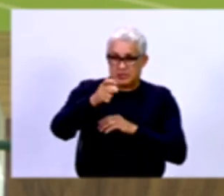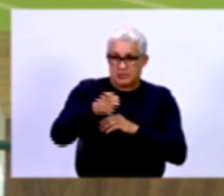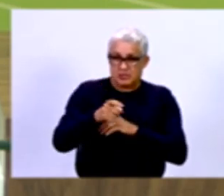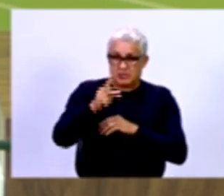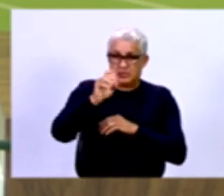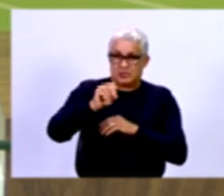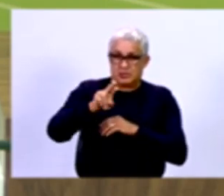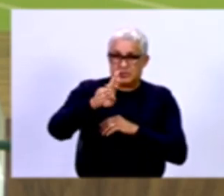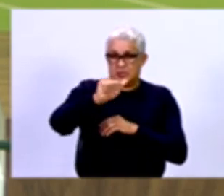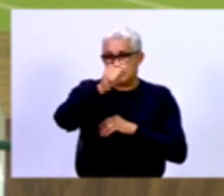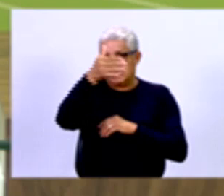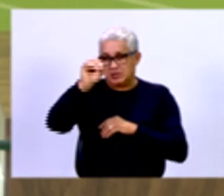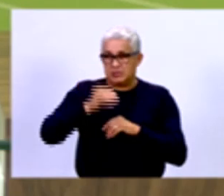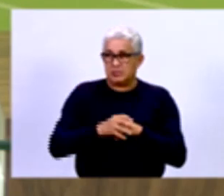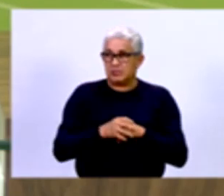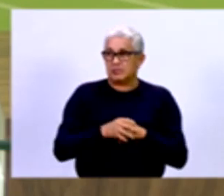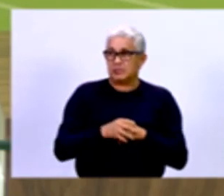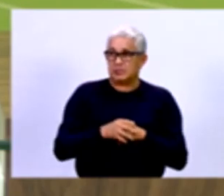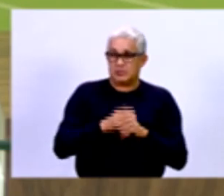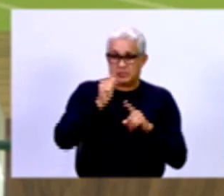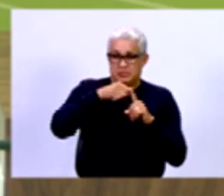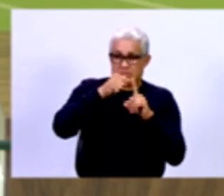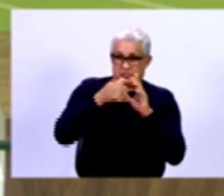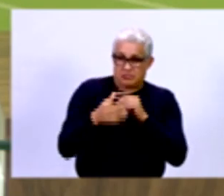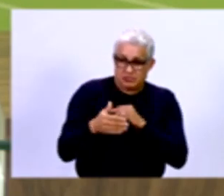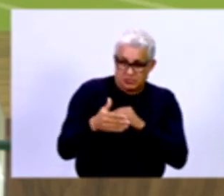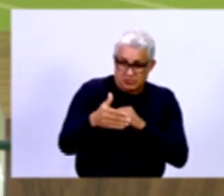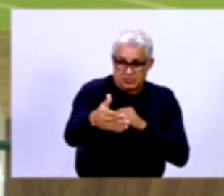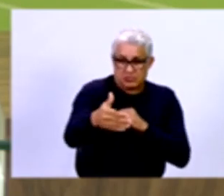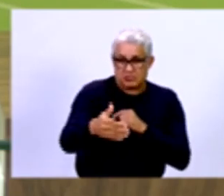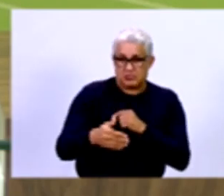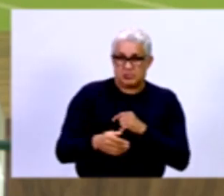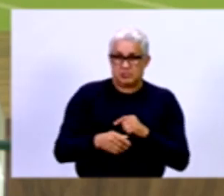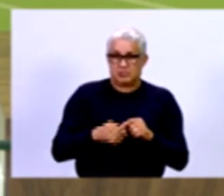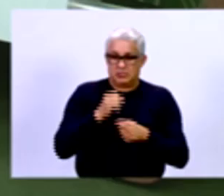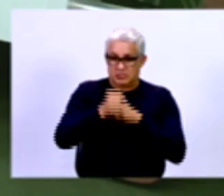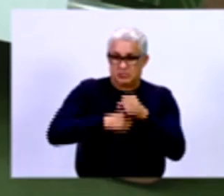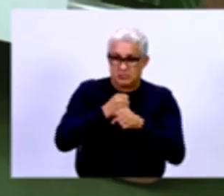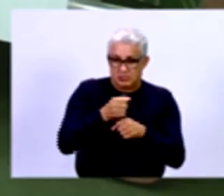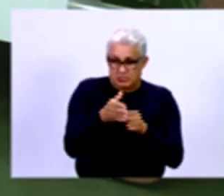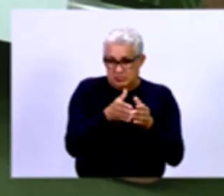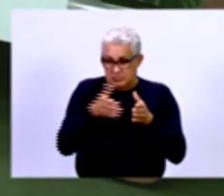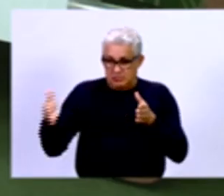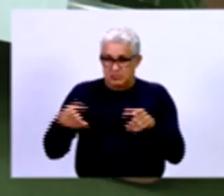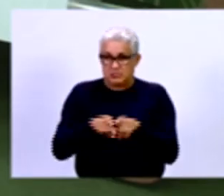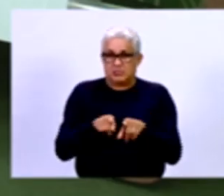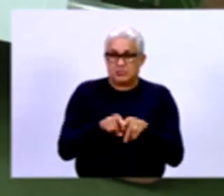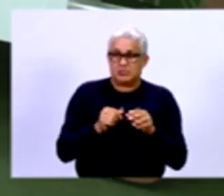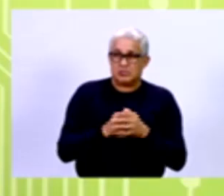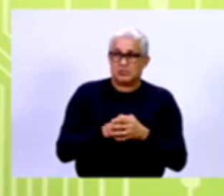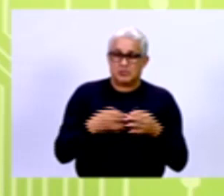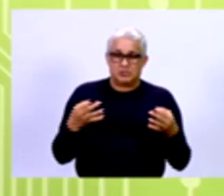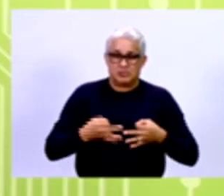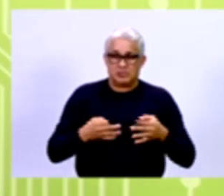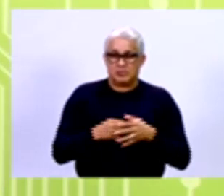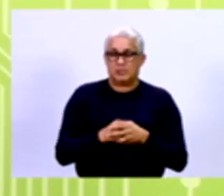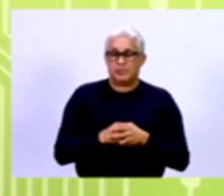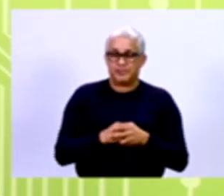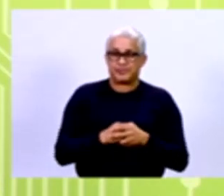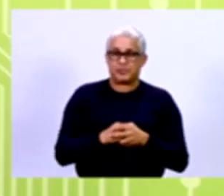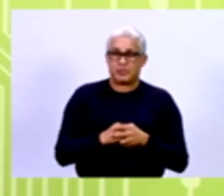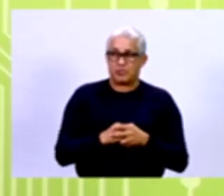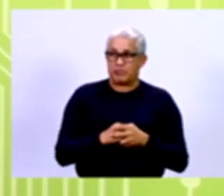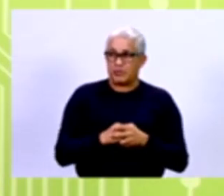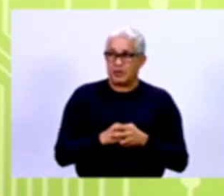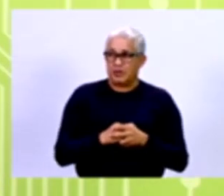o crescimento nos próximos meses, no próximo semestre, nos próximos anos. Perfeito. Então, como